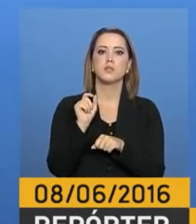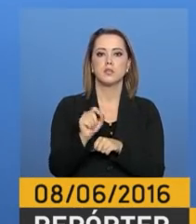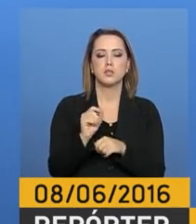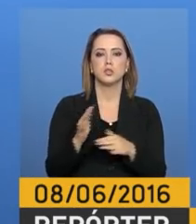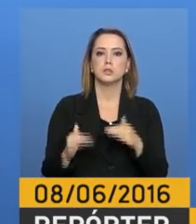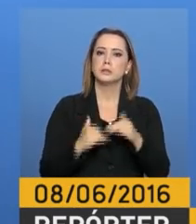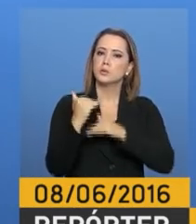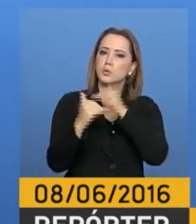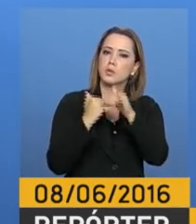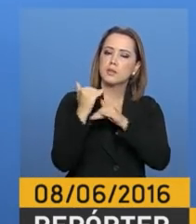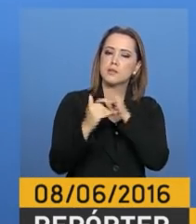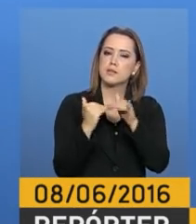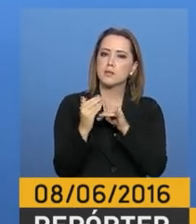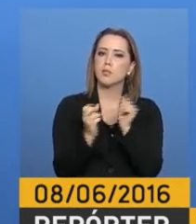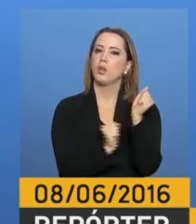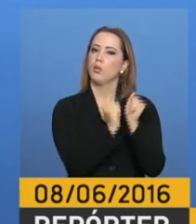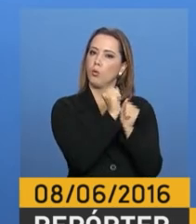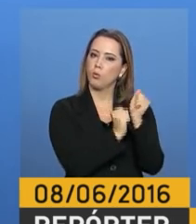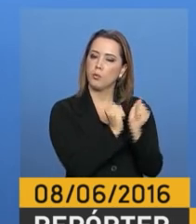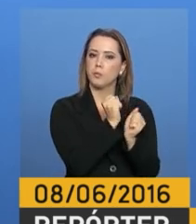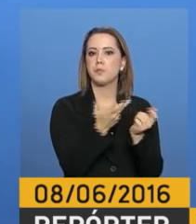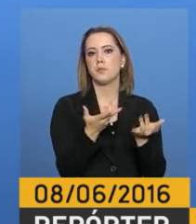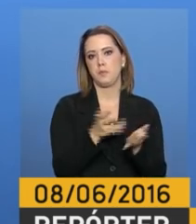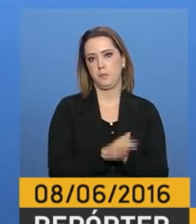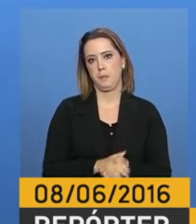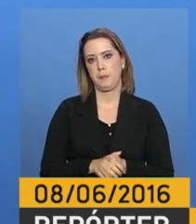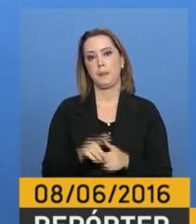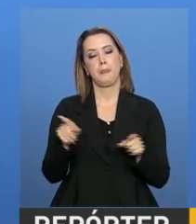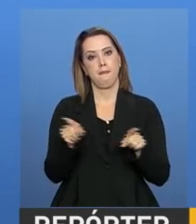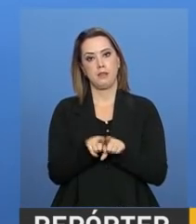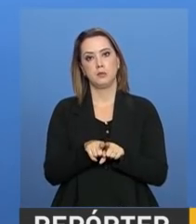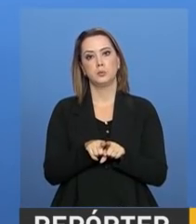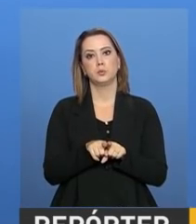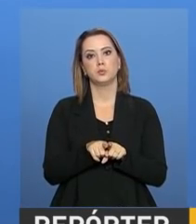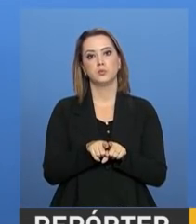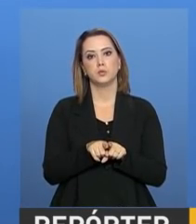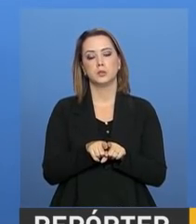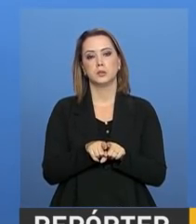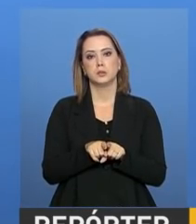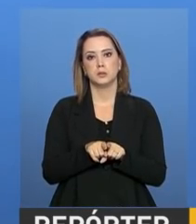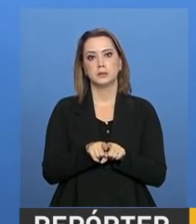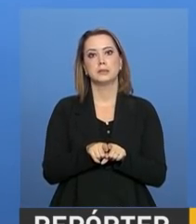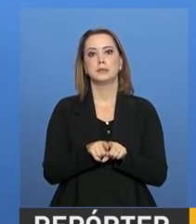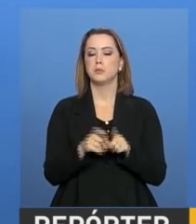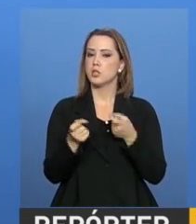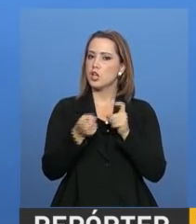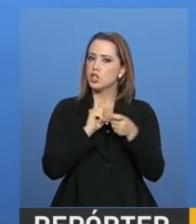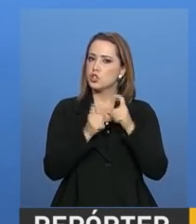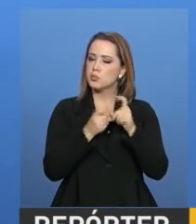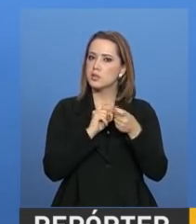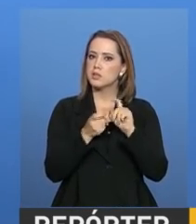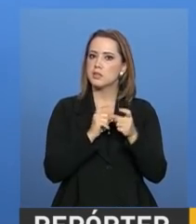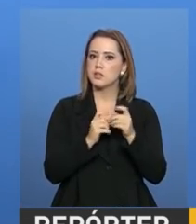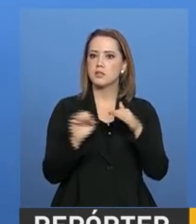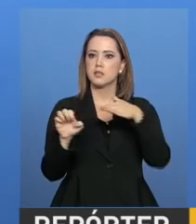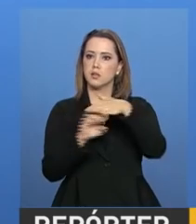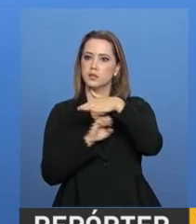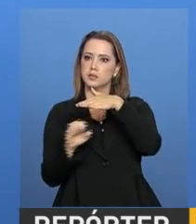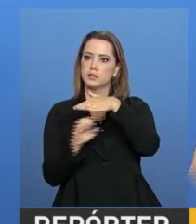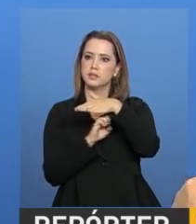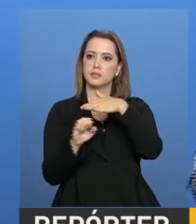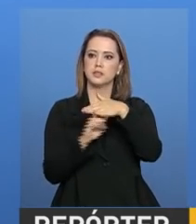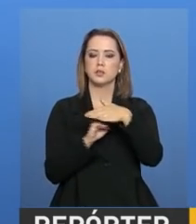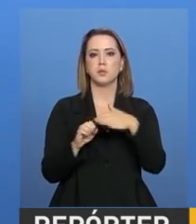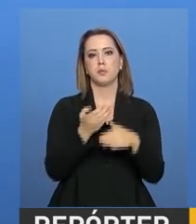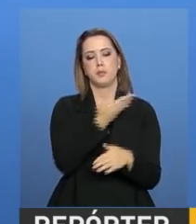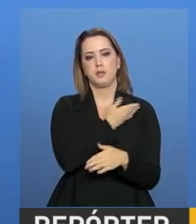produção não é e governança das estatais fundamental é um projeto